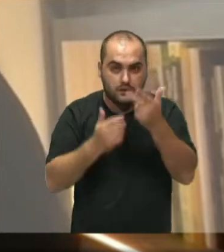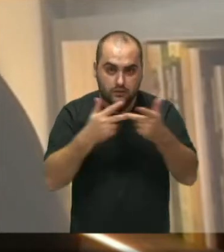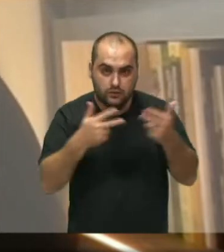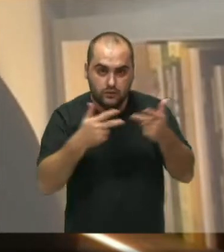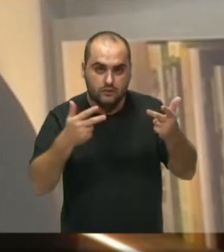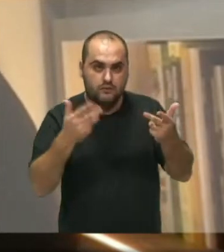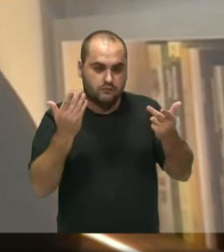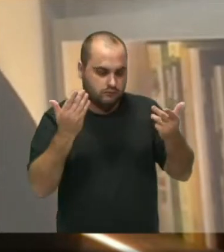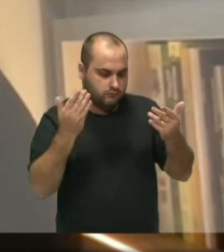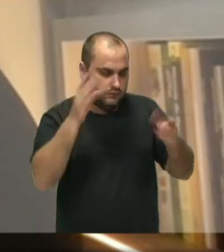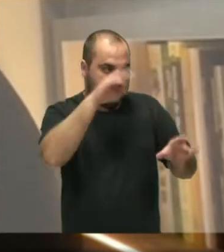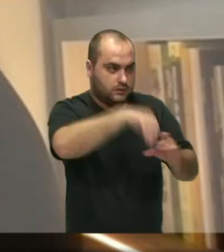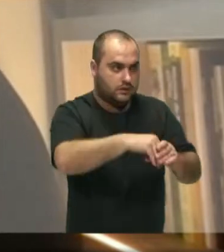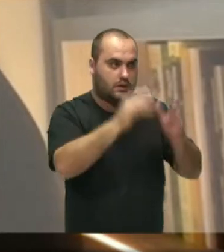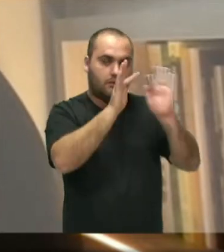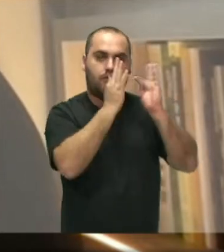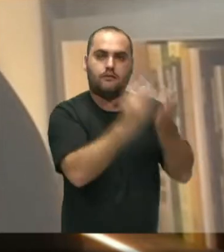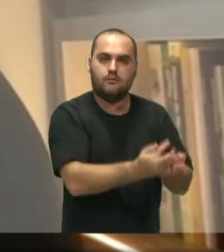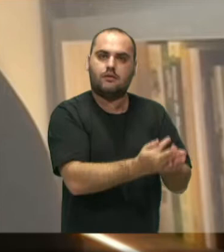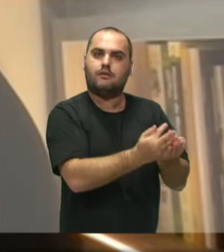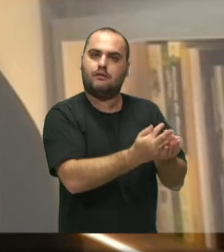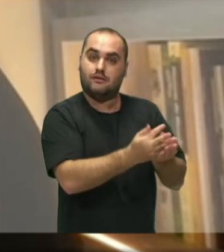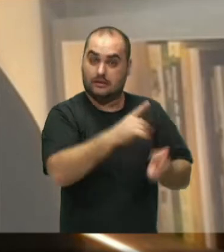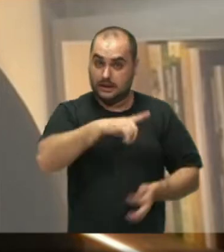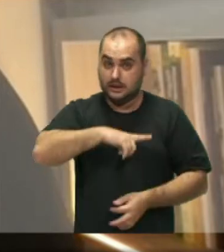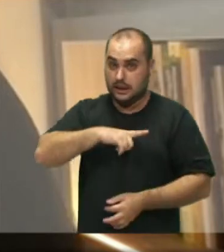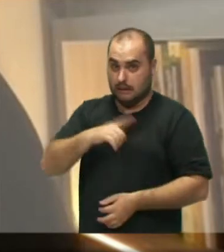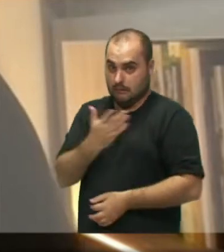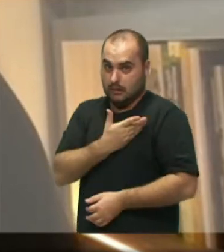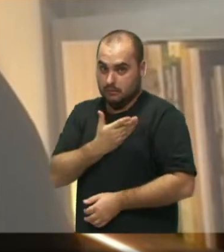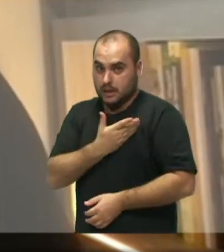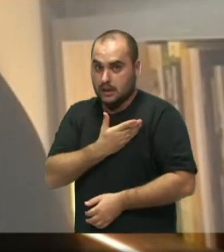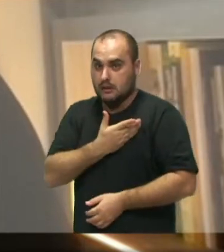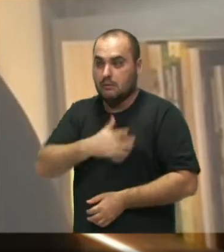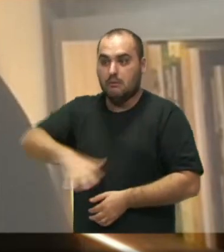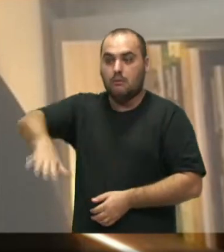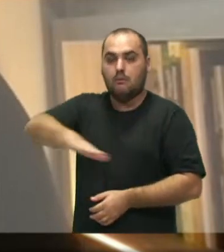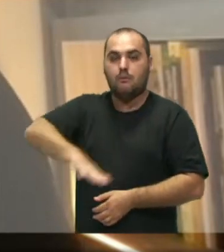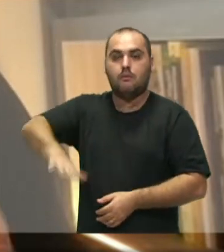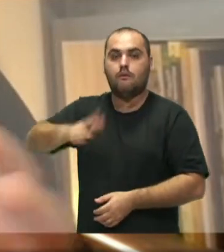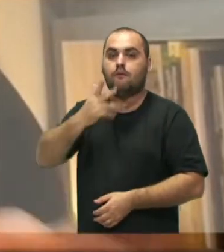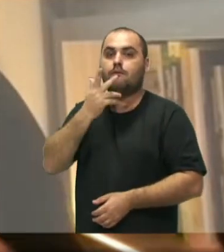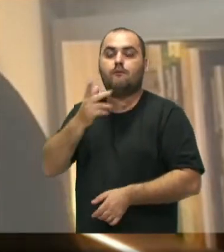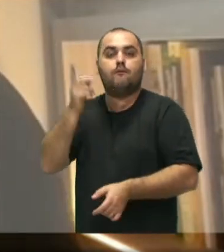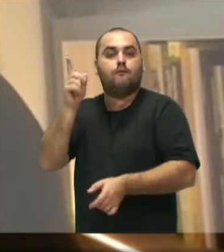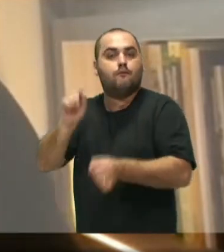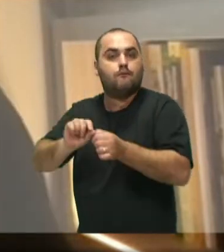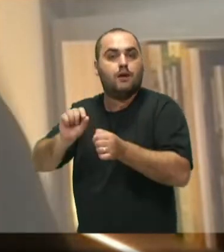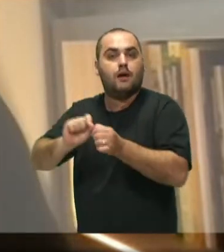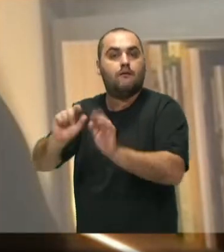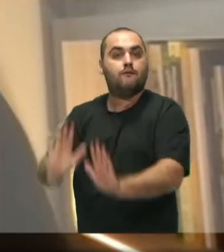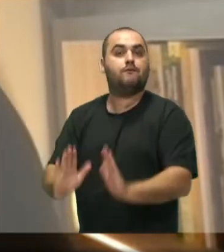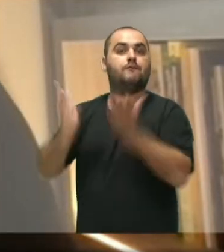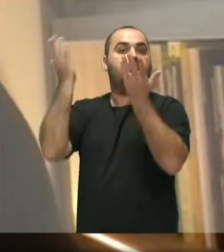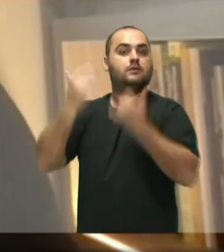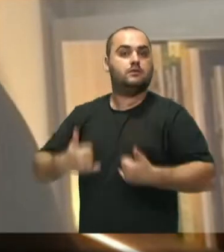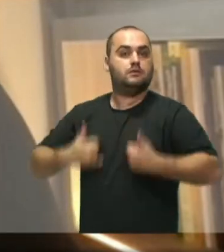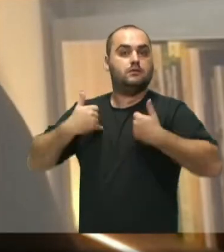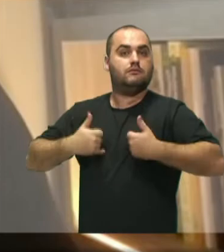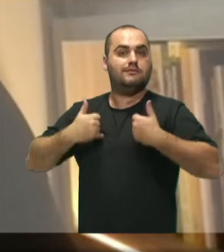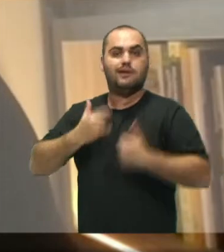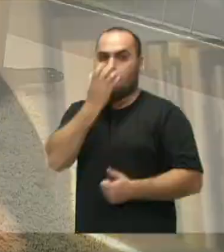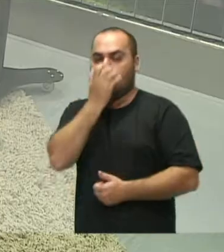ele é um membro da família a eu tenho amigos conhecidos inclusive fazem até a festinha de aniversário do cachorrinho